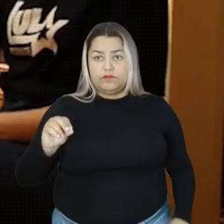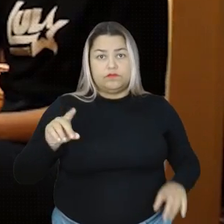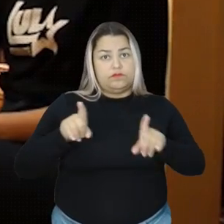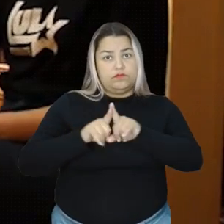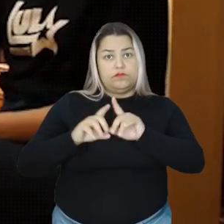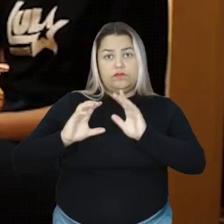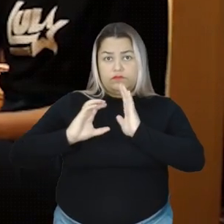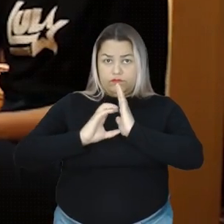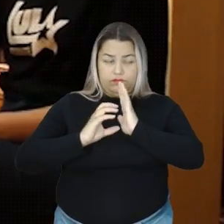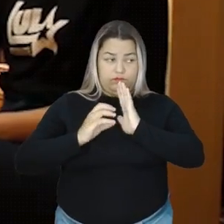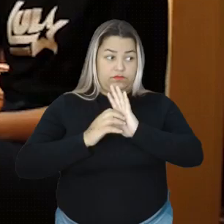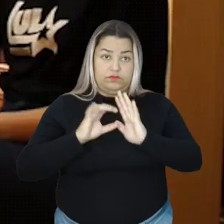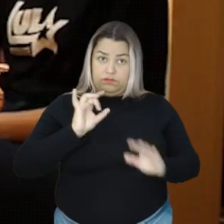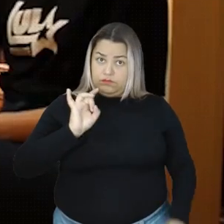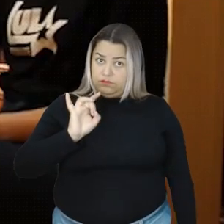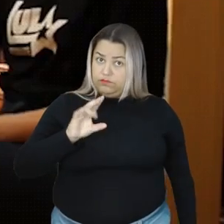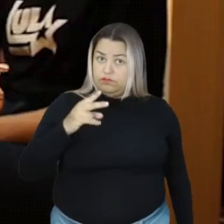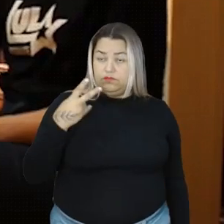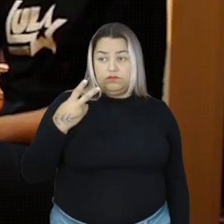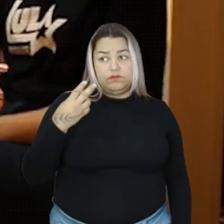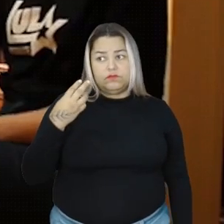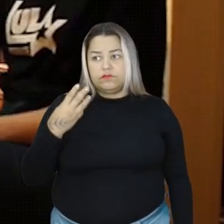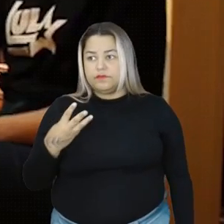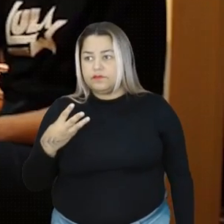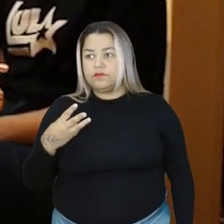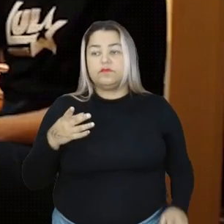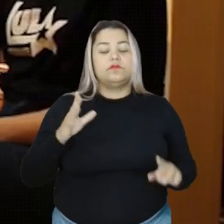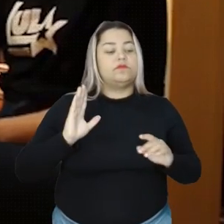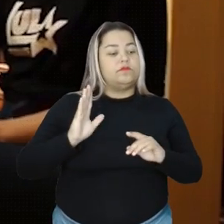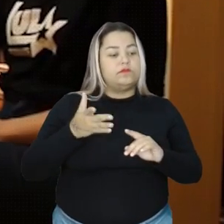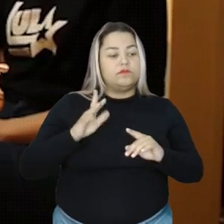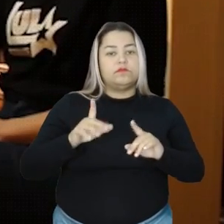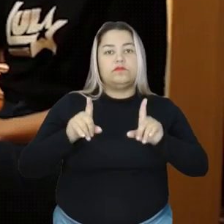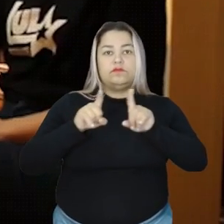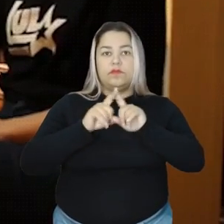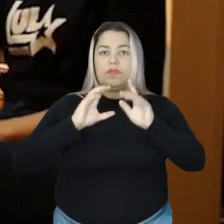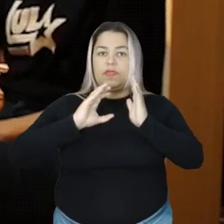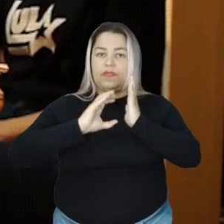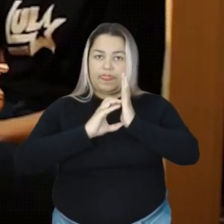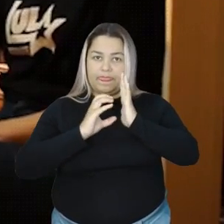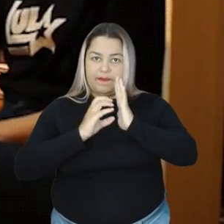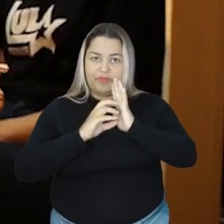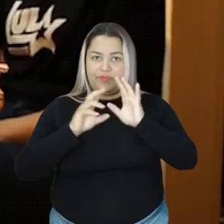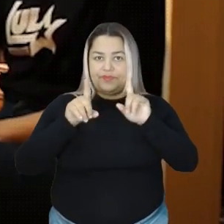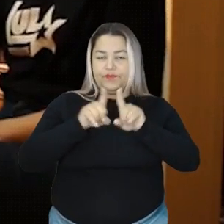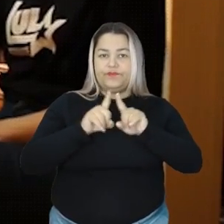candidaturas, não uma só, duas ou três, e já um candidato